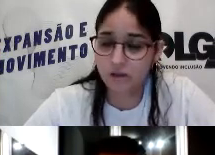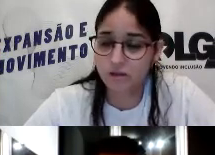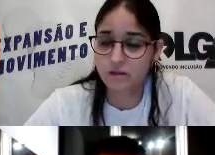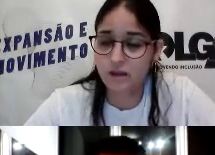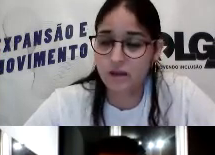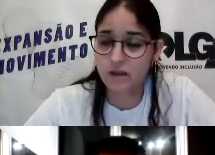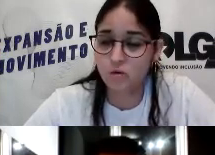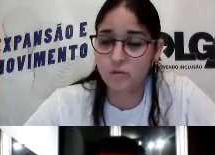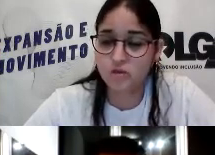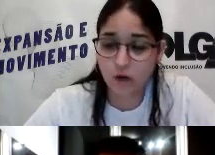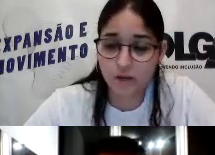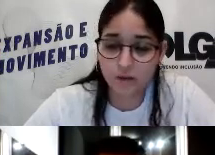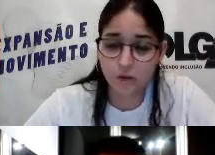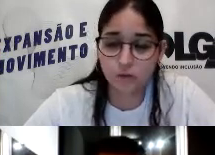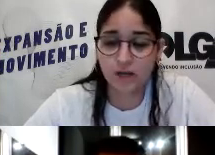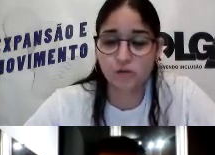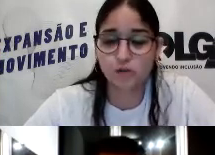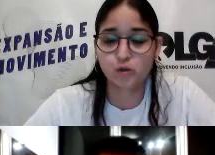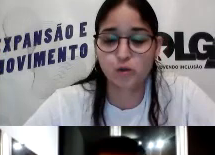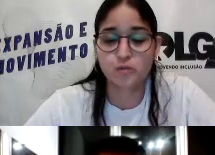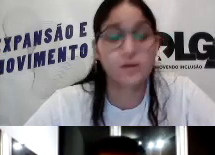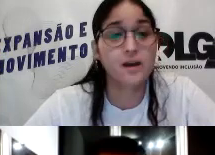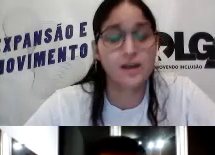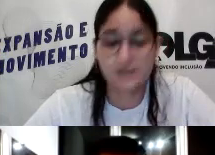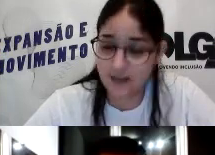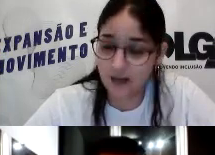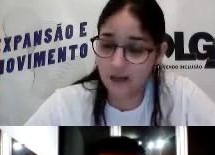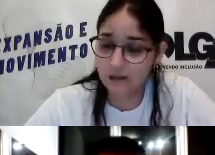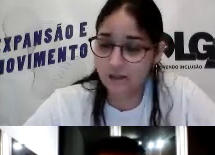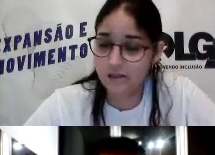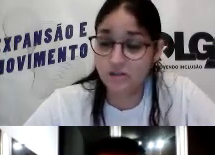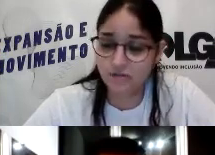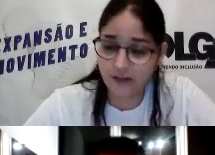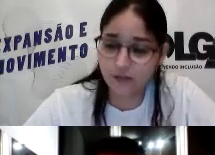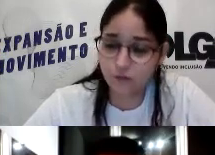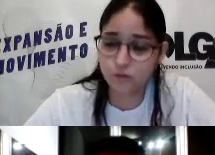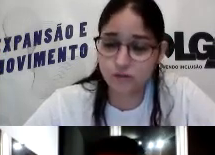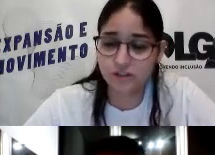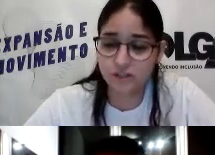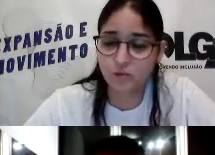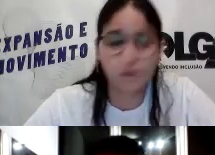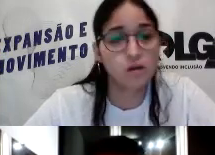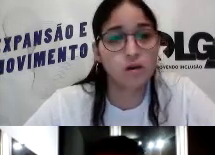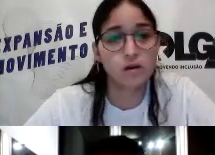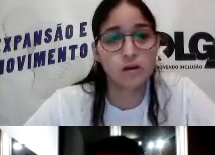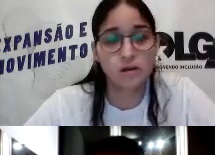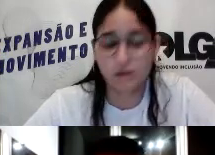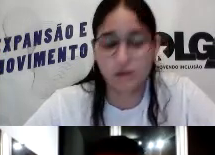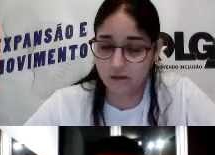nome, tem uma história para contar, os seus sonhos para realizar, de fato o mundo seria muito